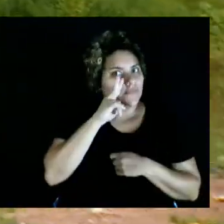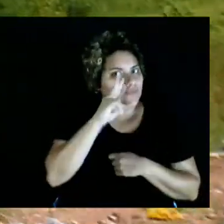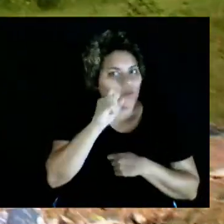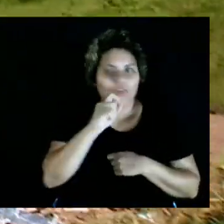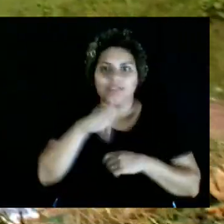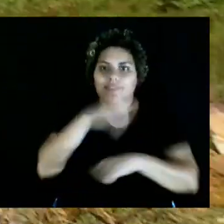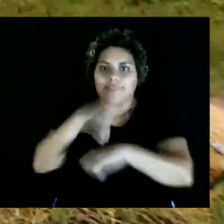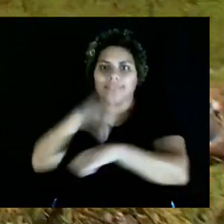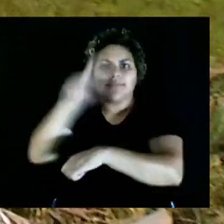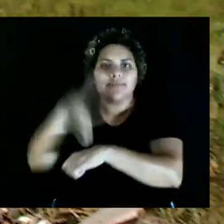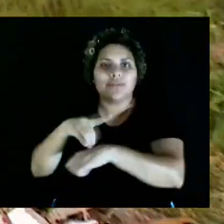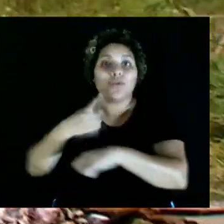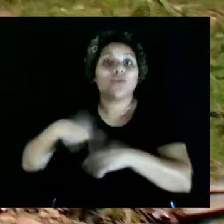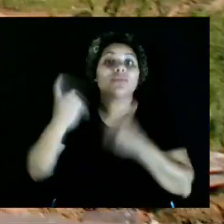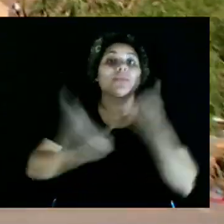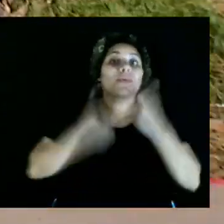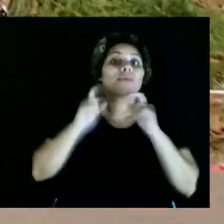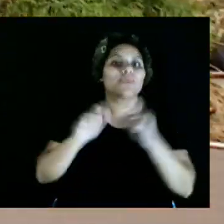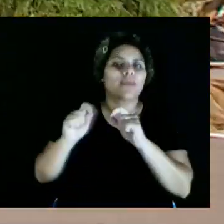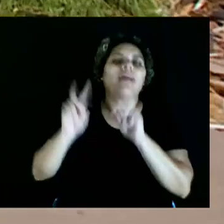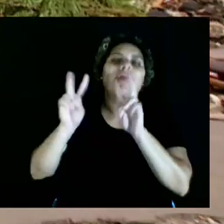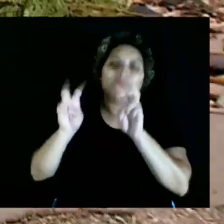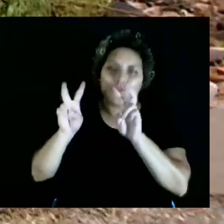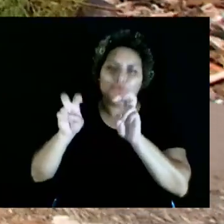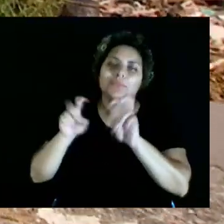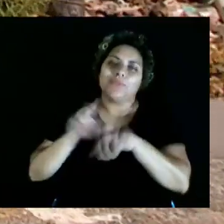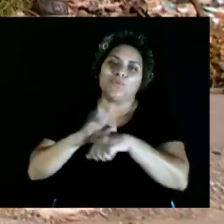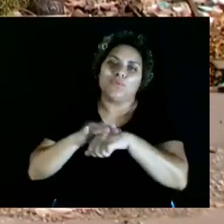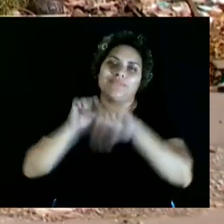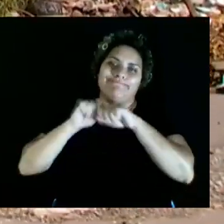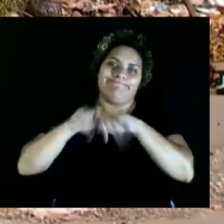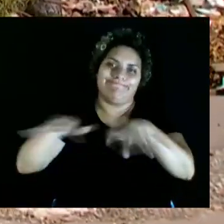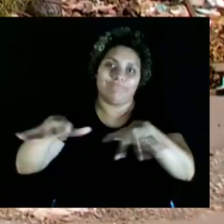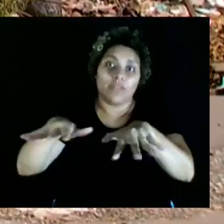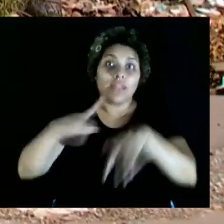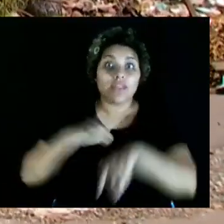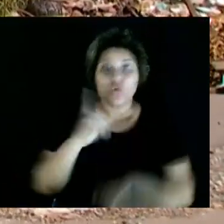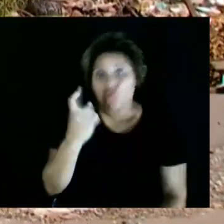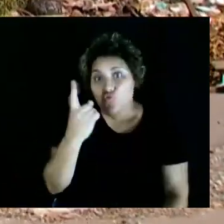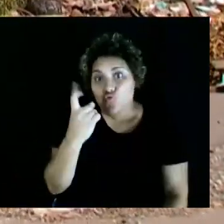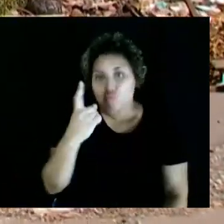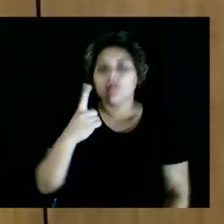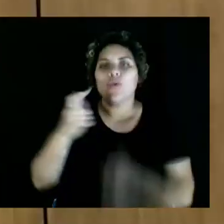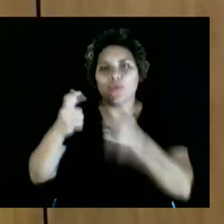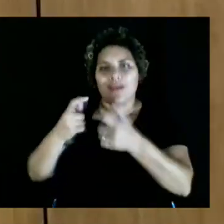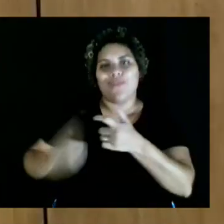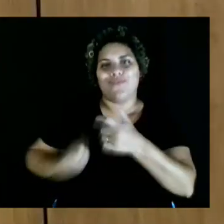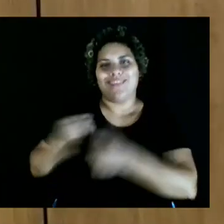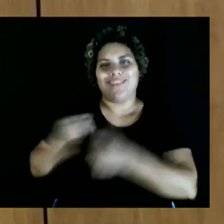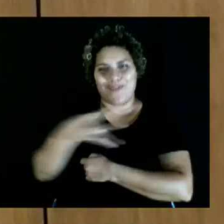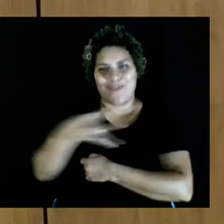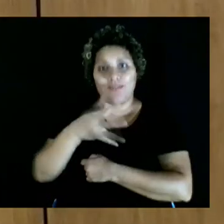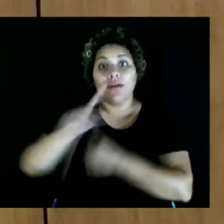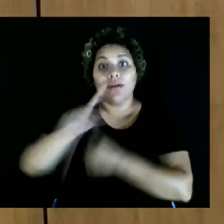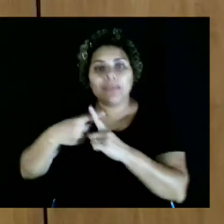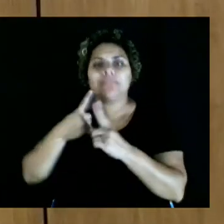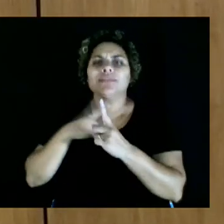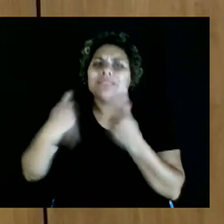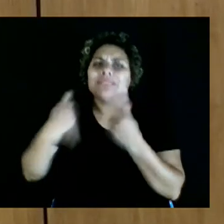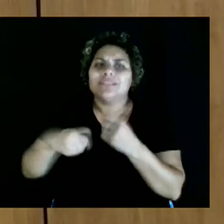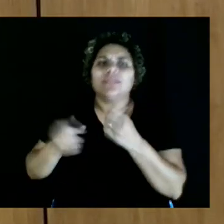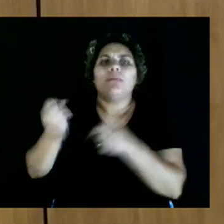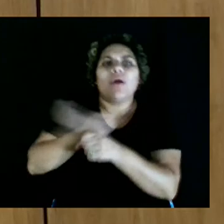justamente da questão epidemiológica. Temos um já que atende a região lá do Vida Nova, mas nós apontamos a necessidade de construção de mais